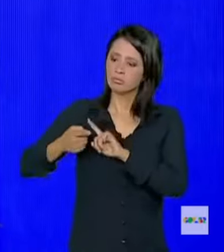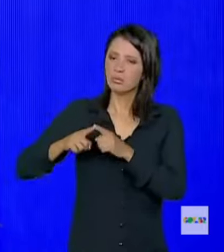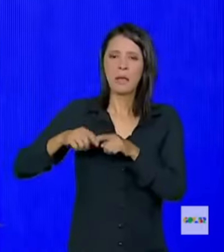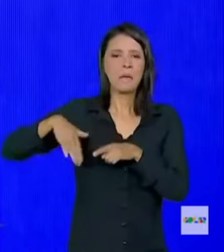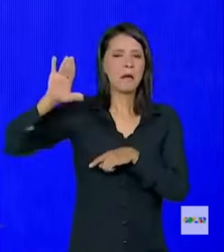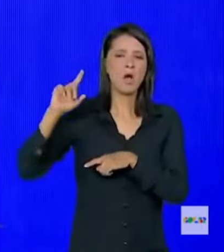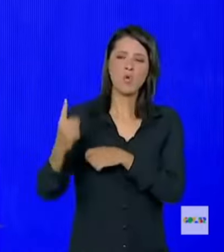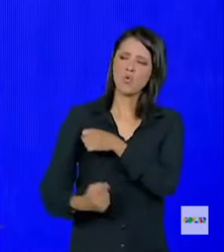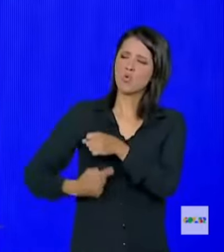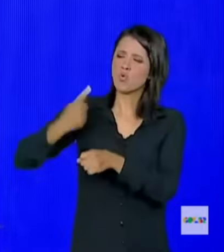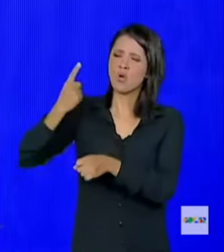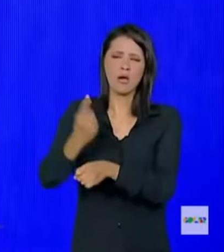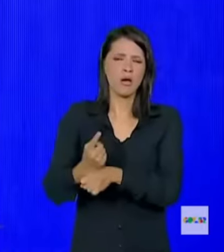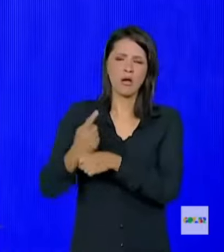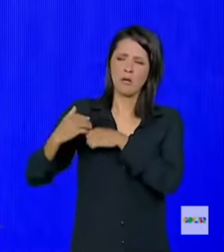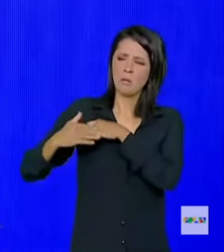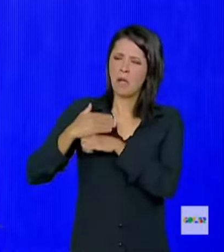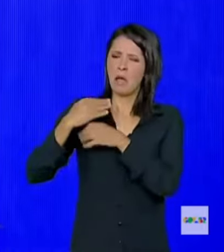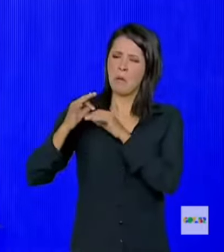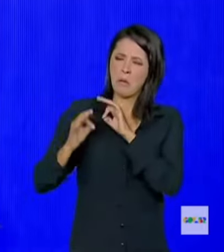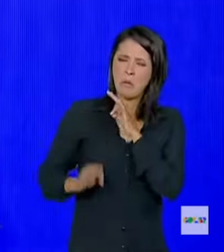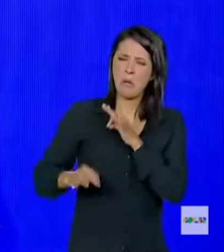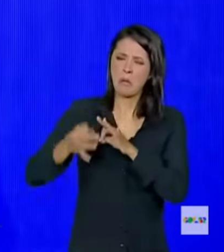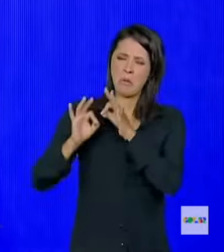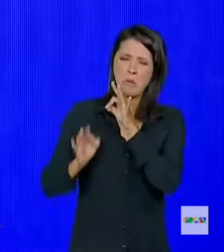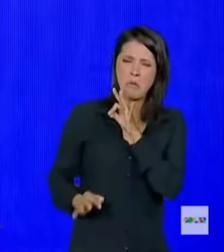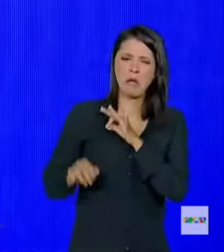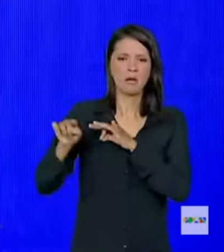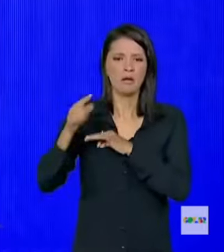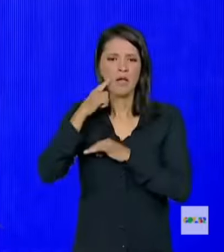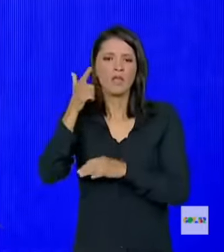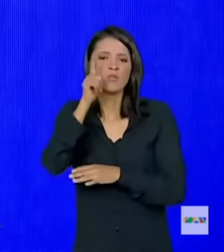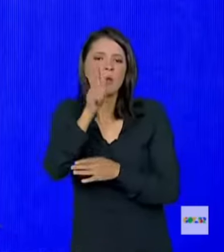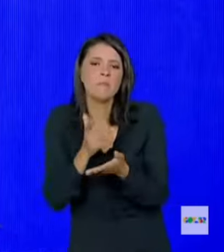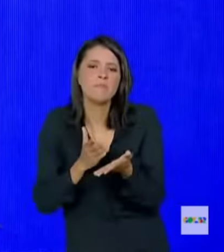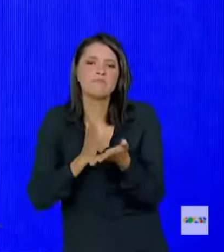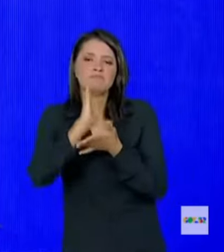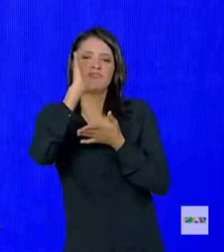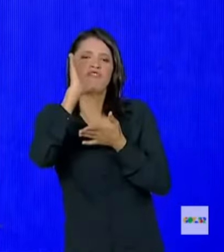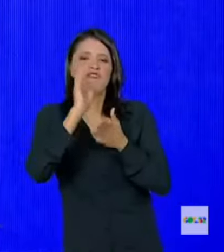mais de um ano conversando também e conseguiram aprovar a